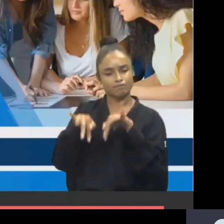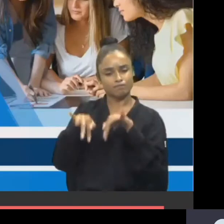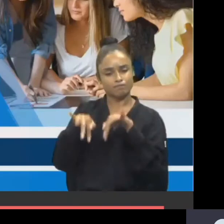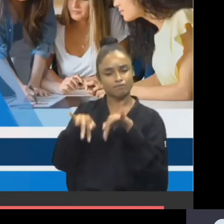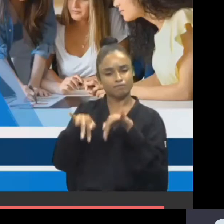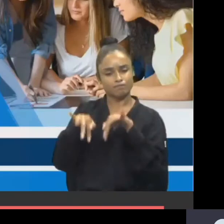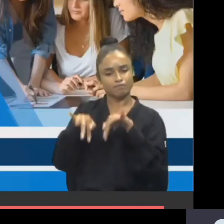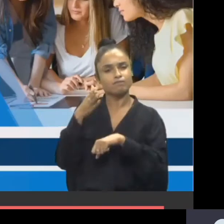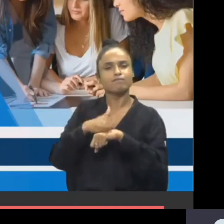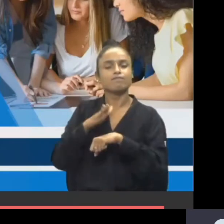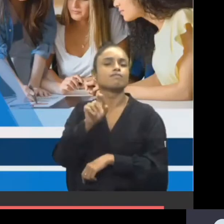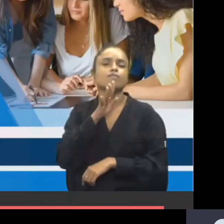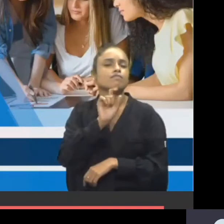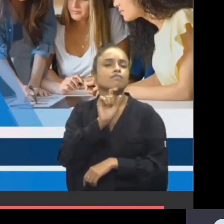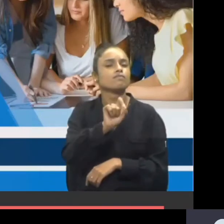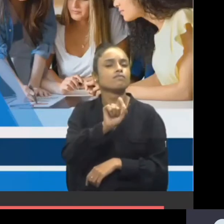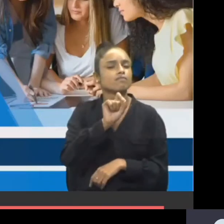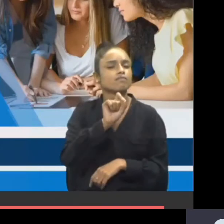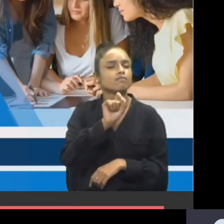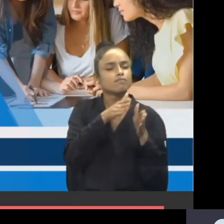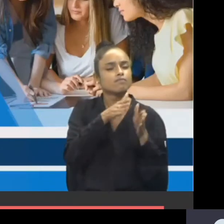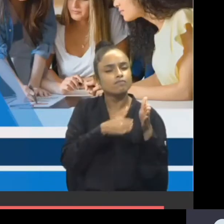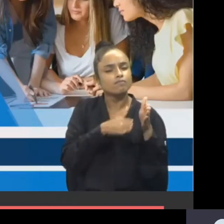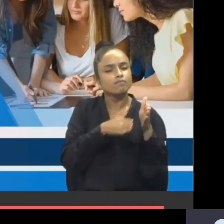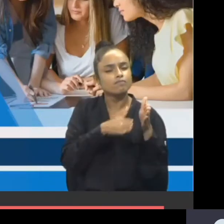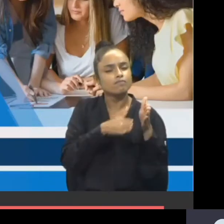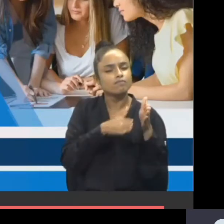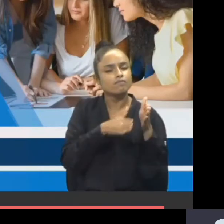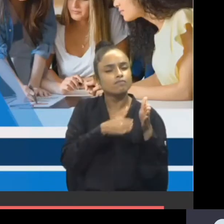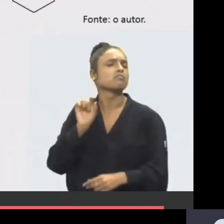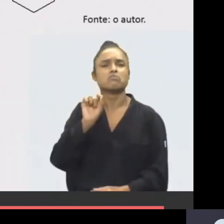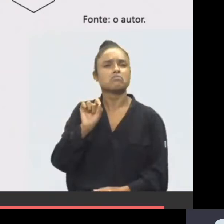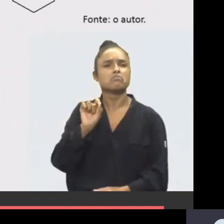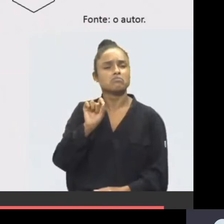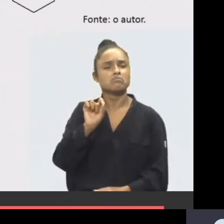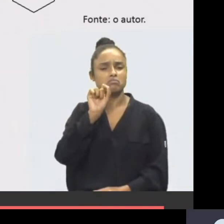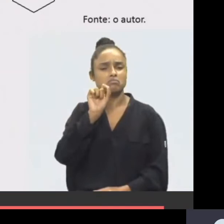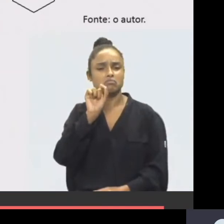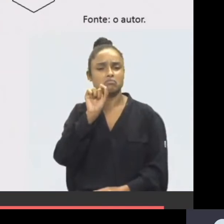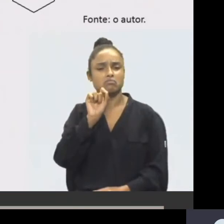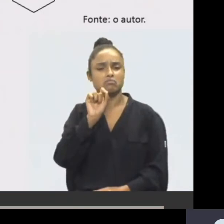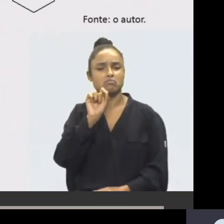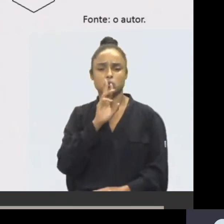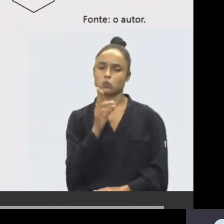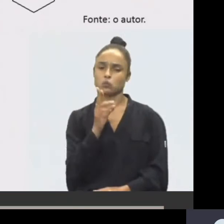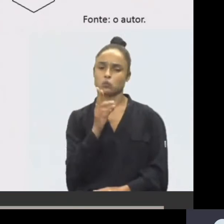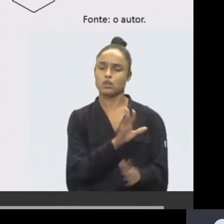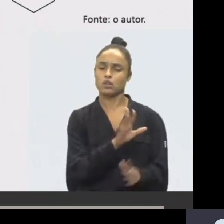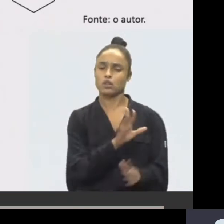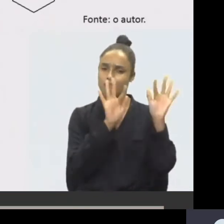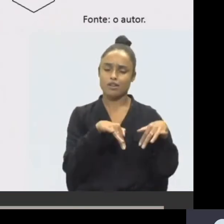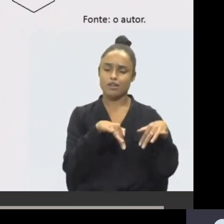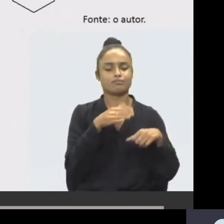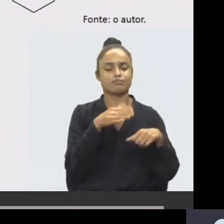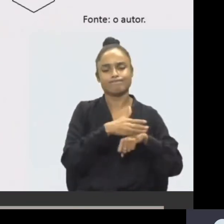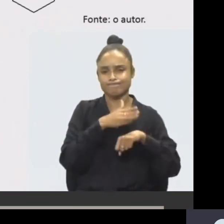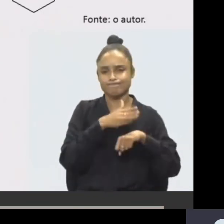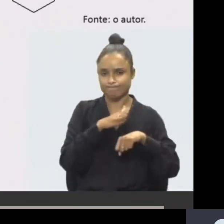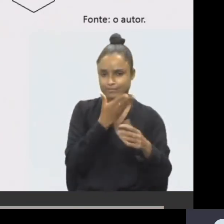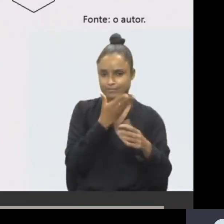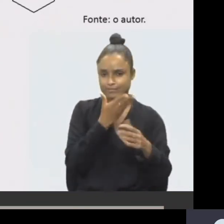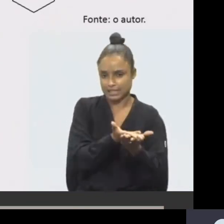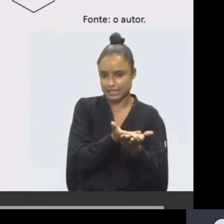onde nós vamos conhecer um pouquinho sobre quais são os resultados finais da prática. Então, inicialmente nós